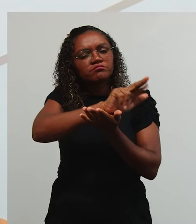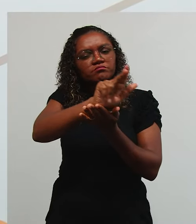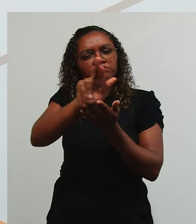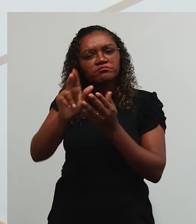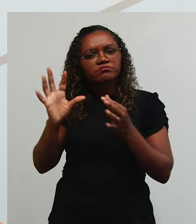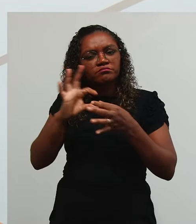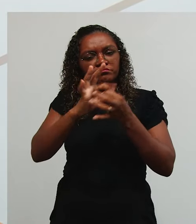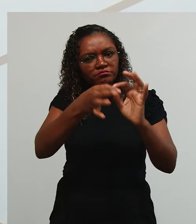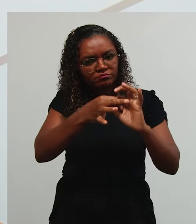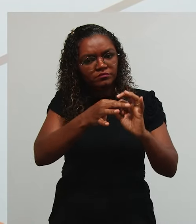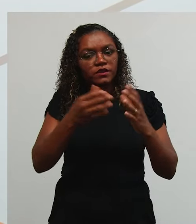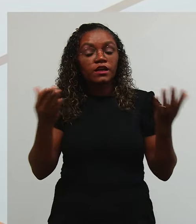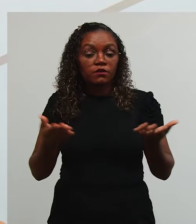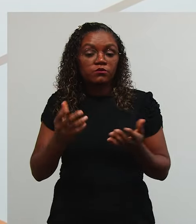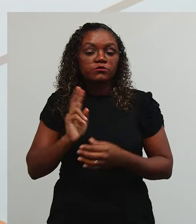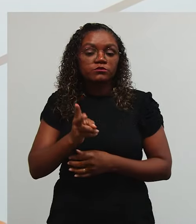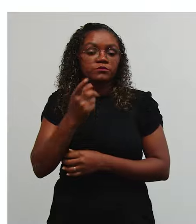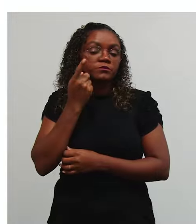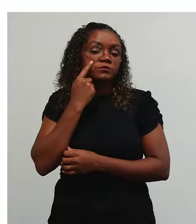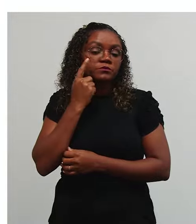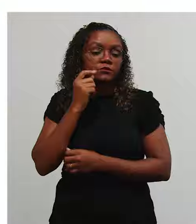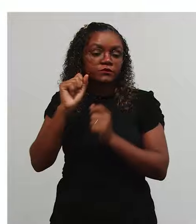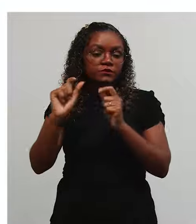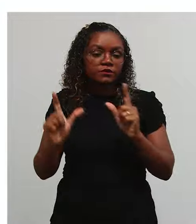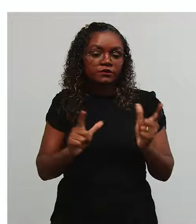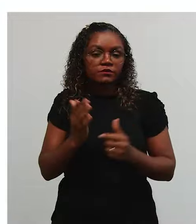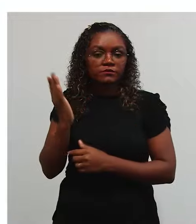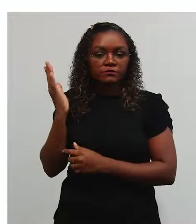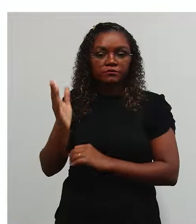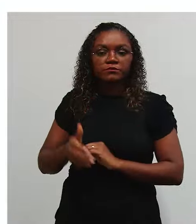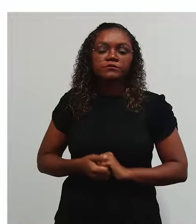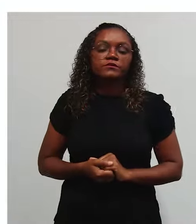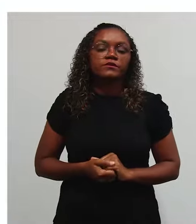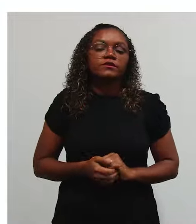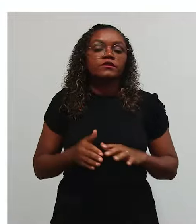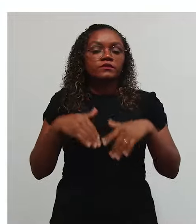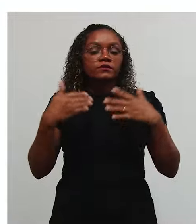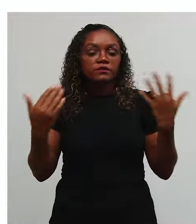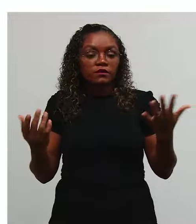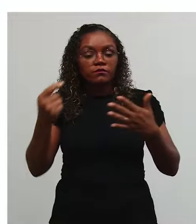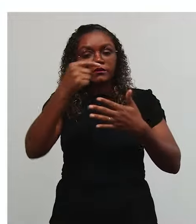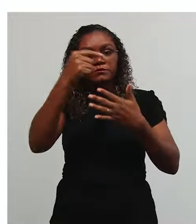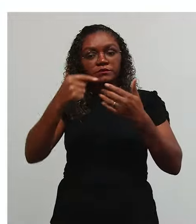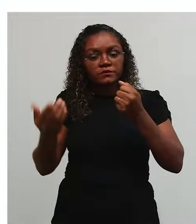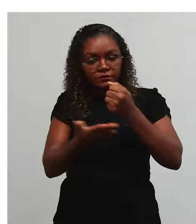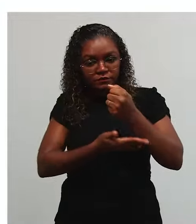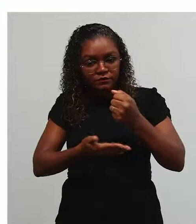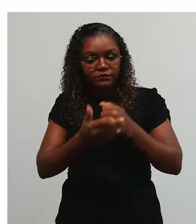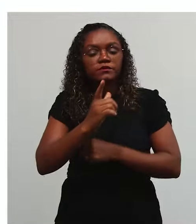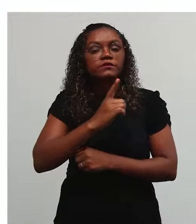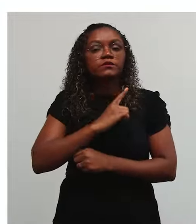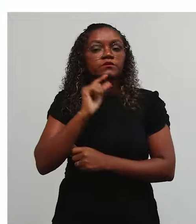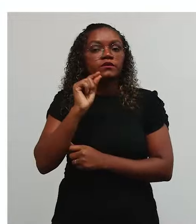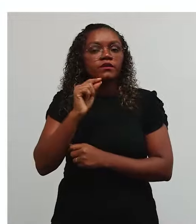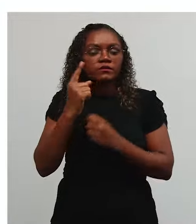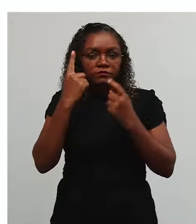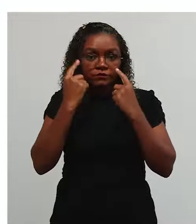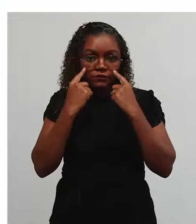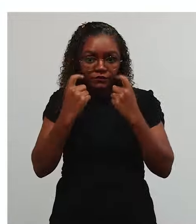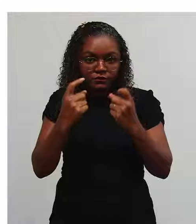interessantes Nesse contexto mas continuando aqui no slide Esse princípio também é muito